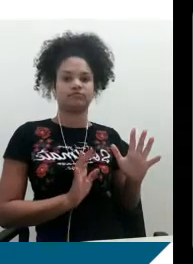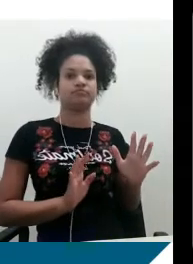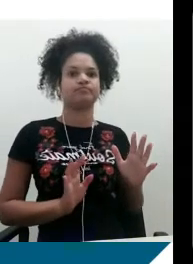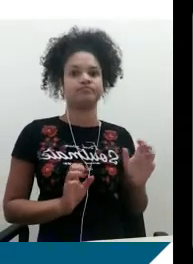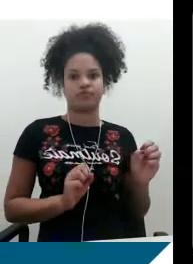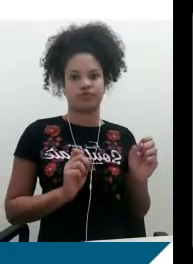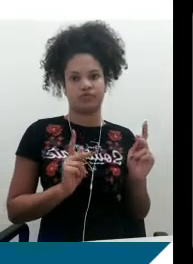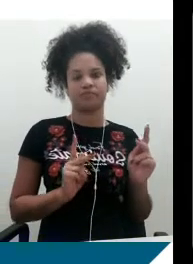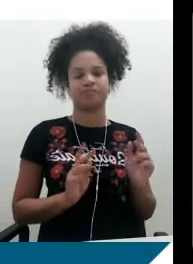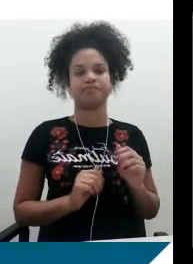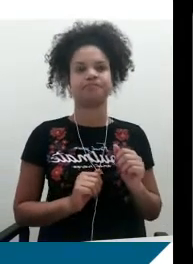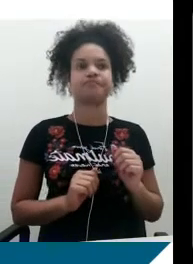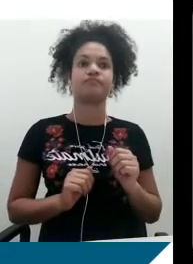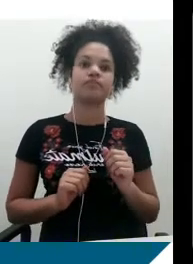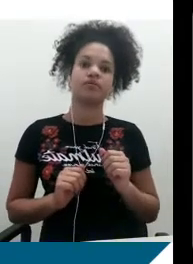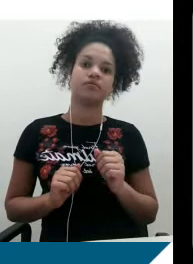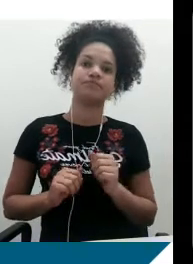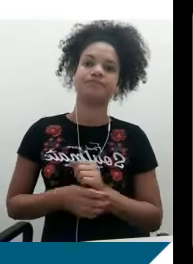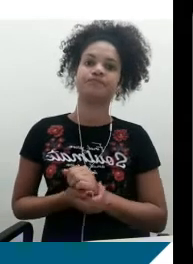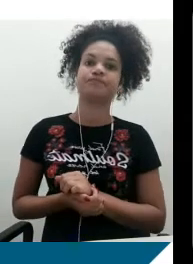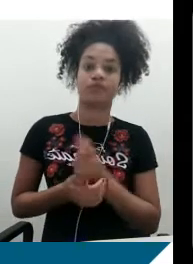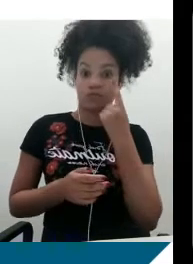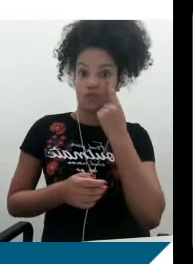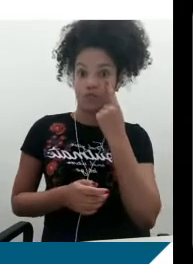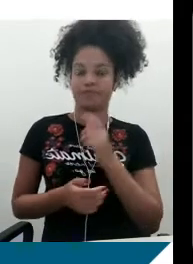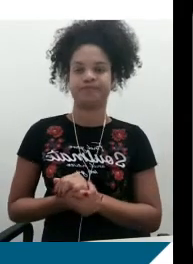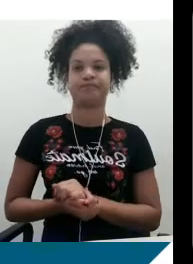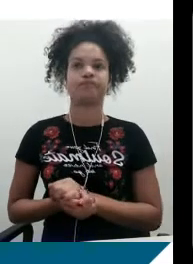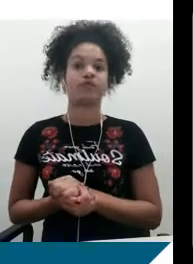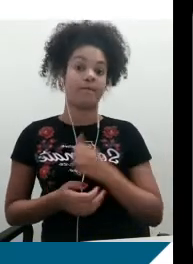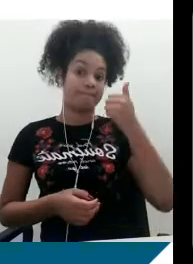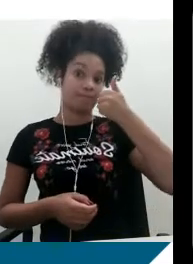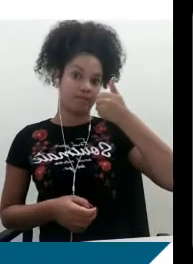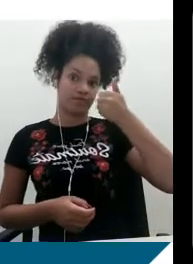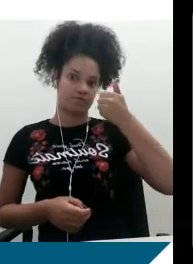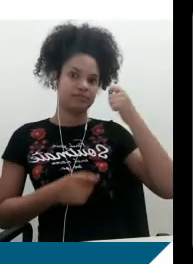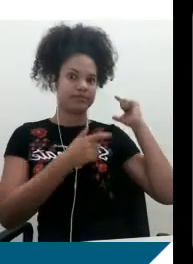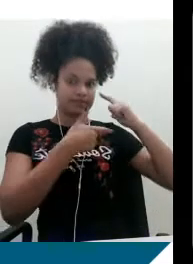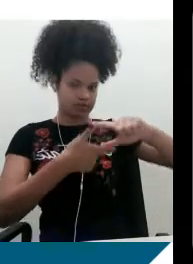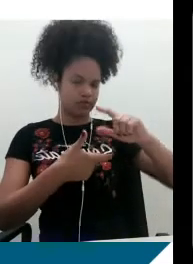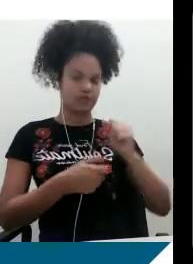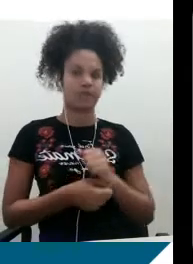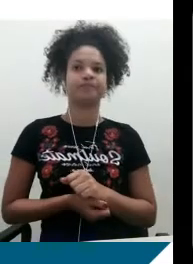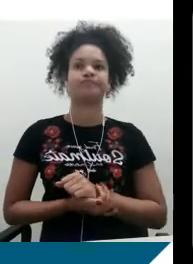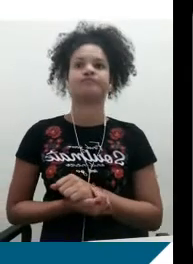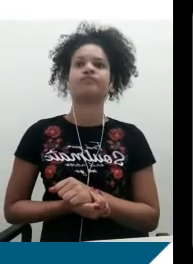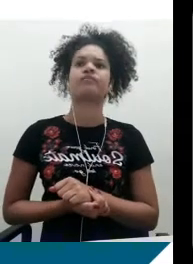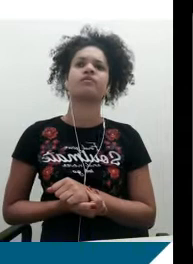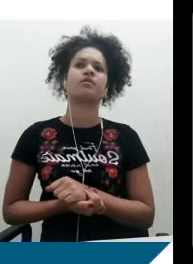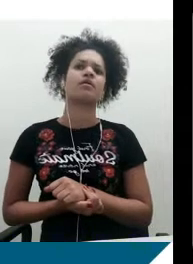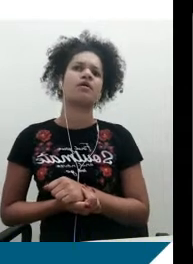os termos apresentados aqui nessa parte final da introdução. Vou ler o primeiro exemplo da estratégia